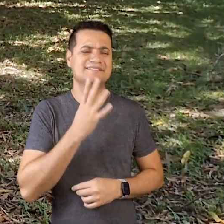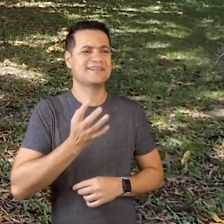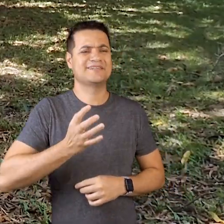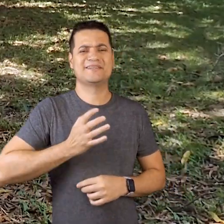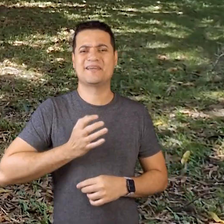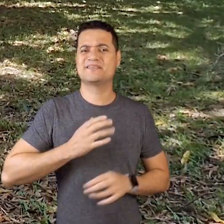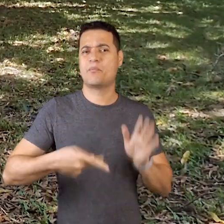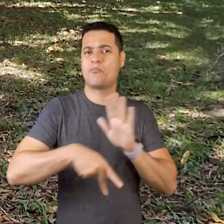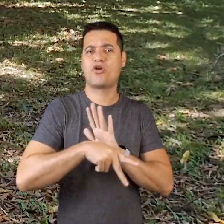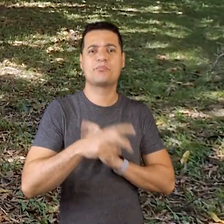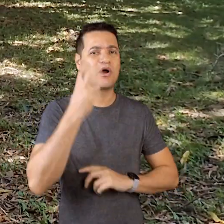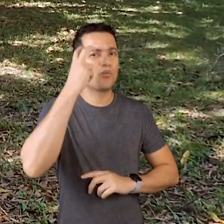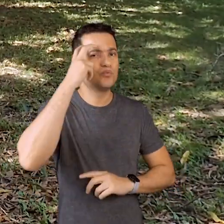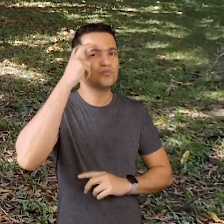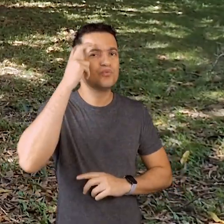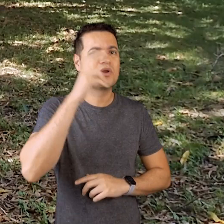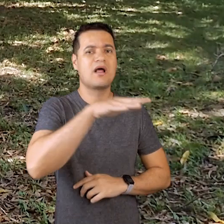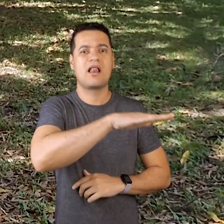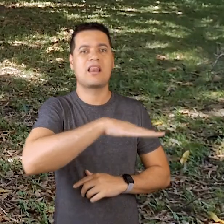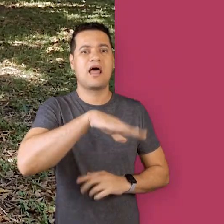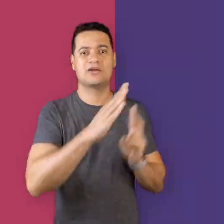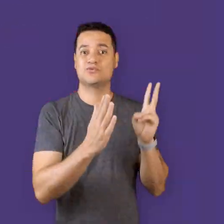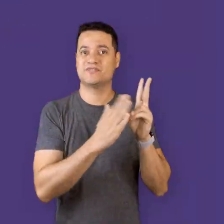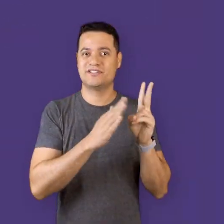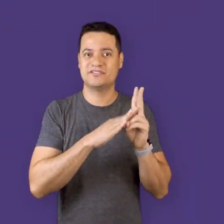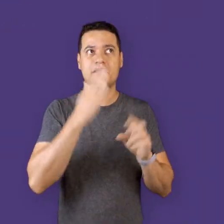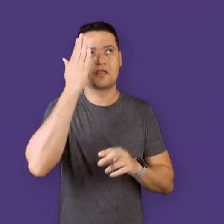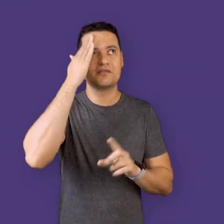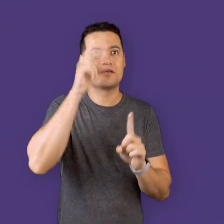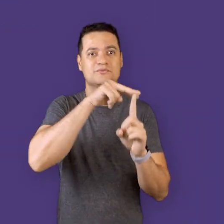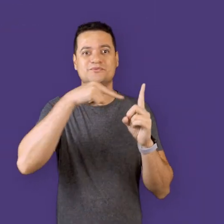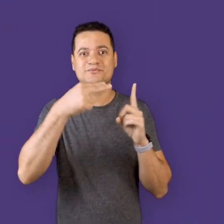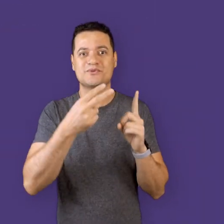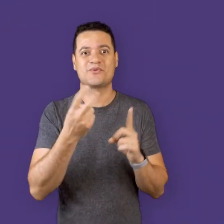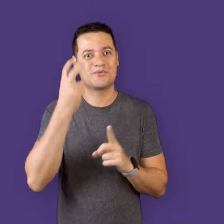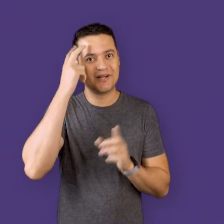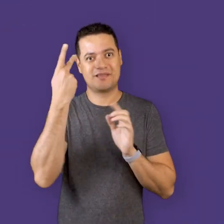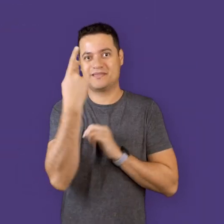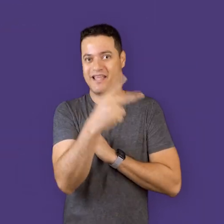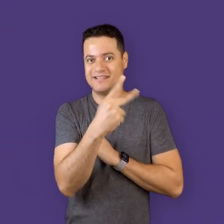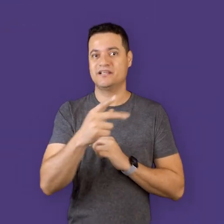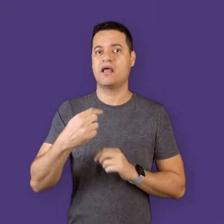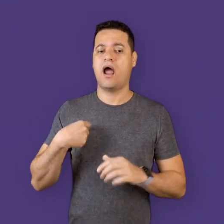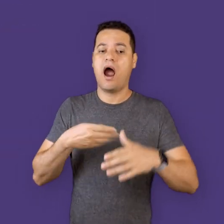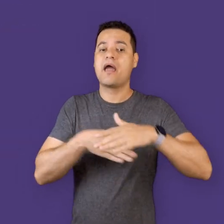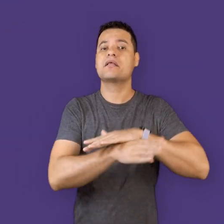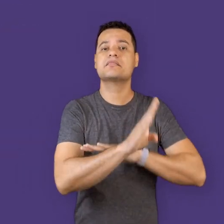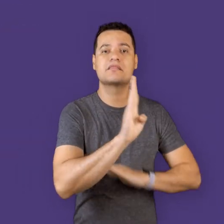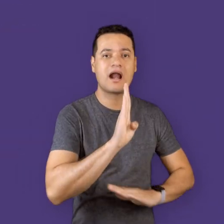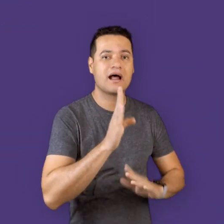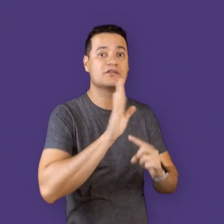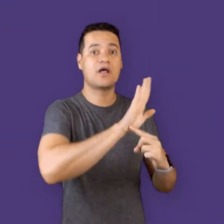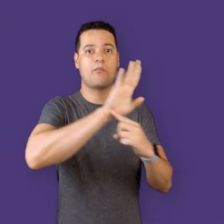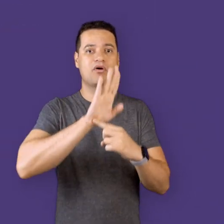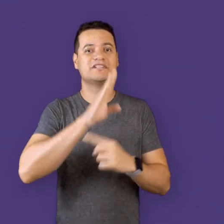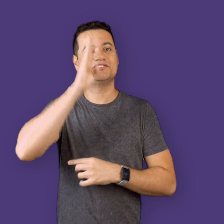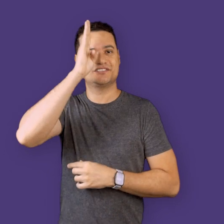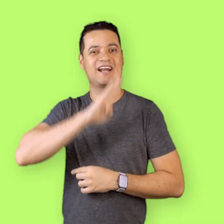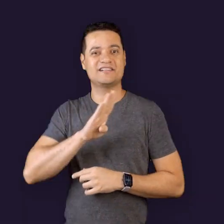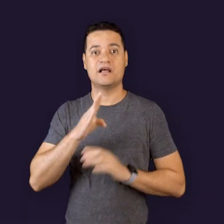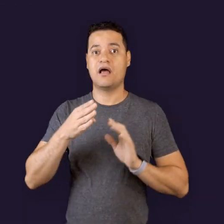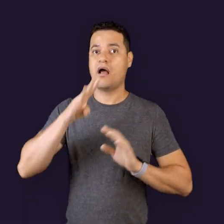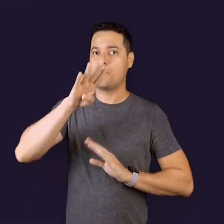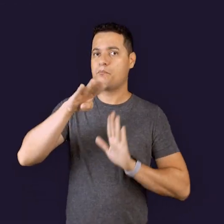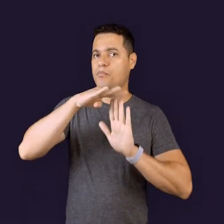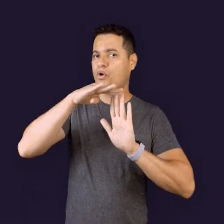a riqueza cultural e entender as demandas e perspectivas dos povos originários. A entrada dessa mostra é gratuita e